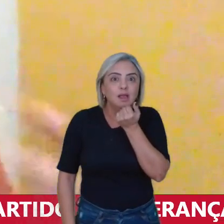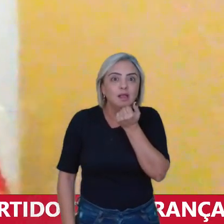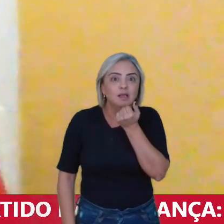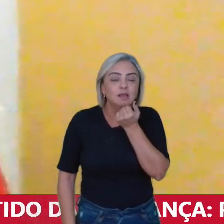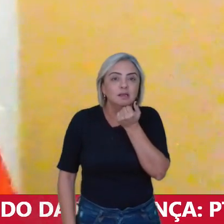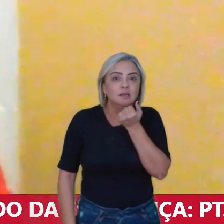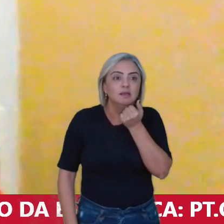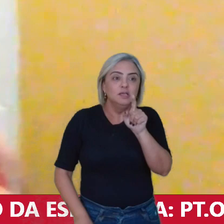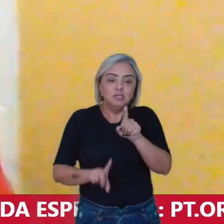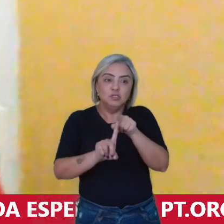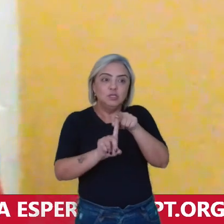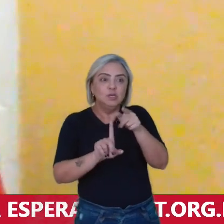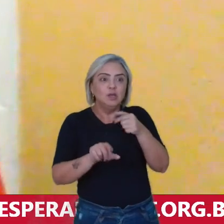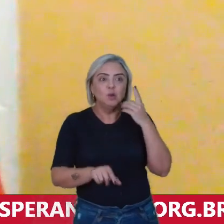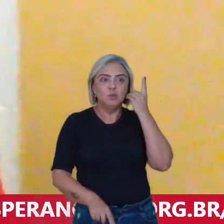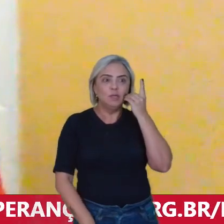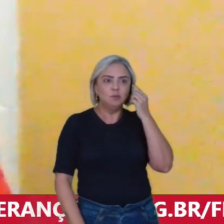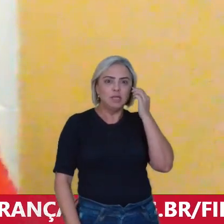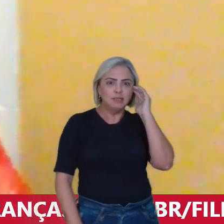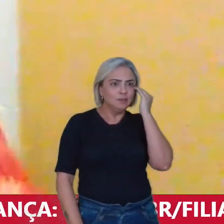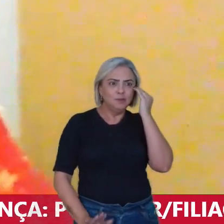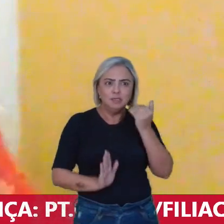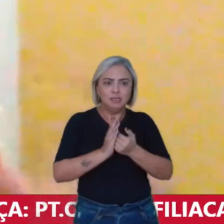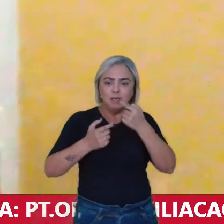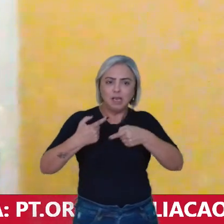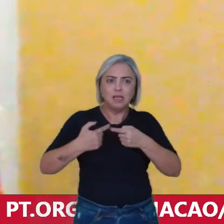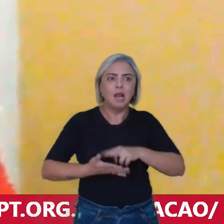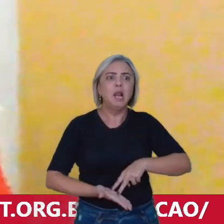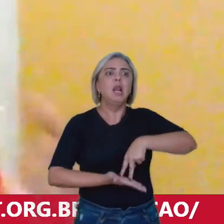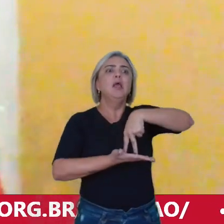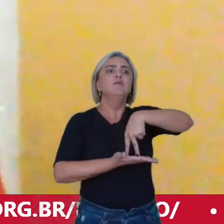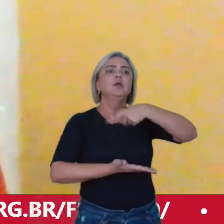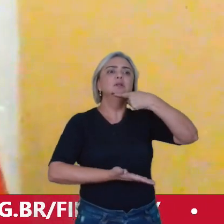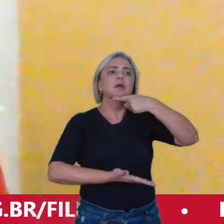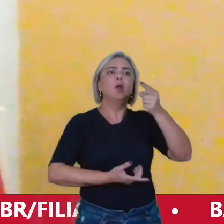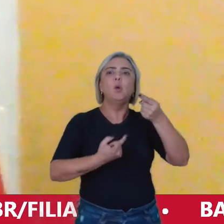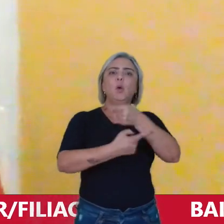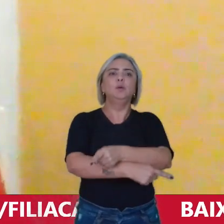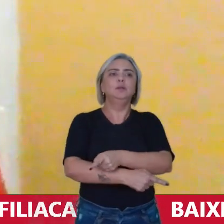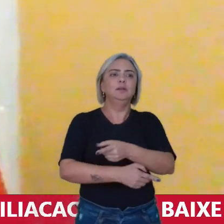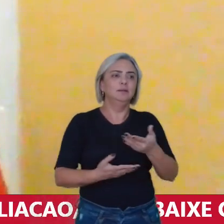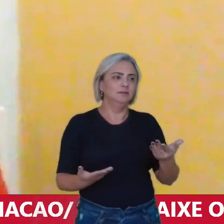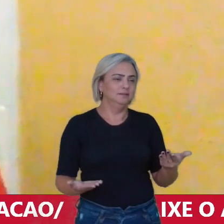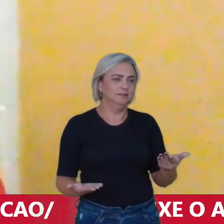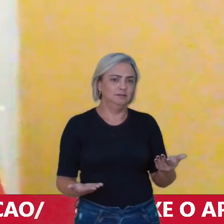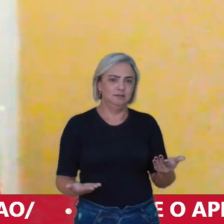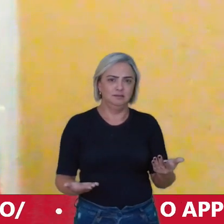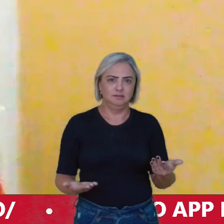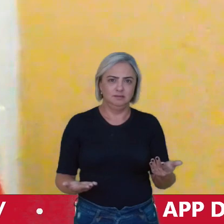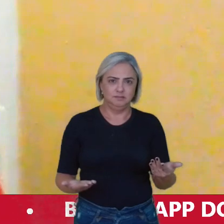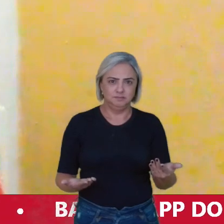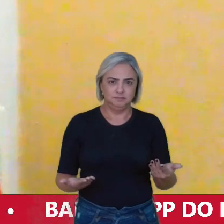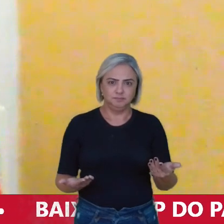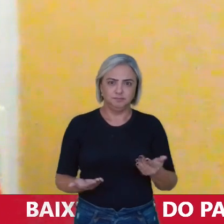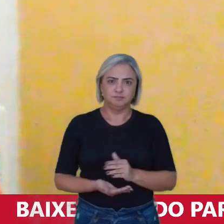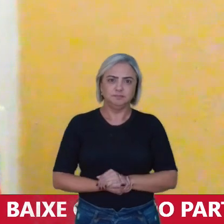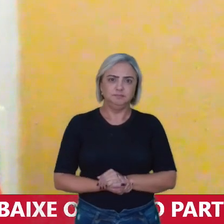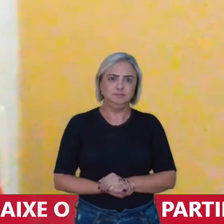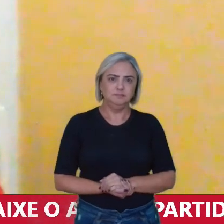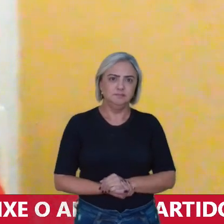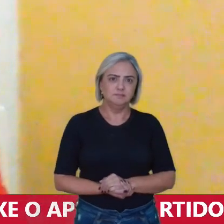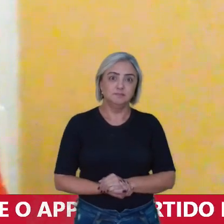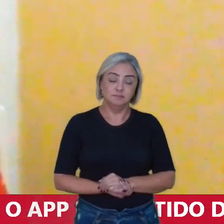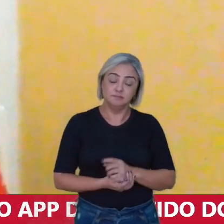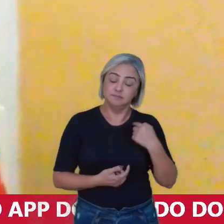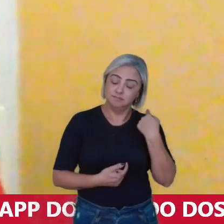um deputado que não estava entendendo o que estava sendo discutido se levantar e ser contra, entendeu? Então,